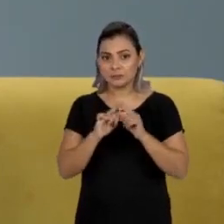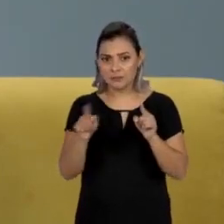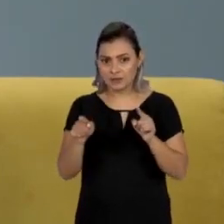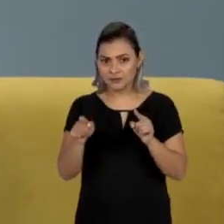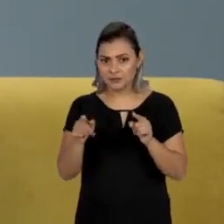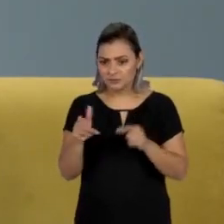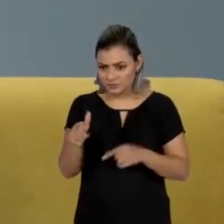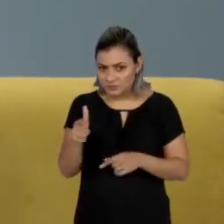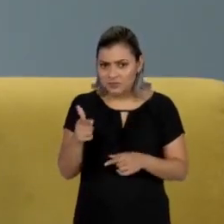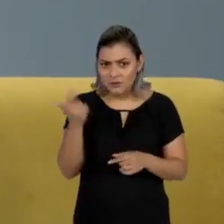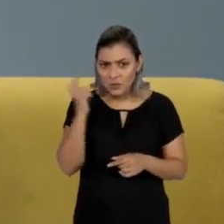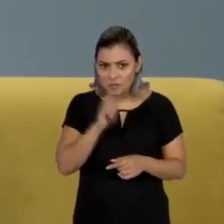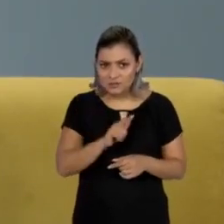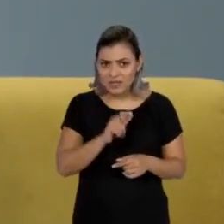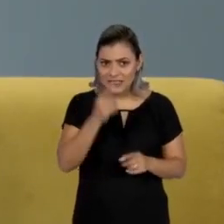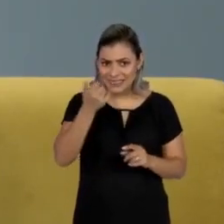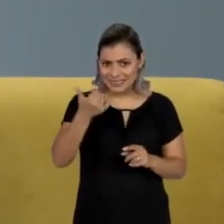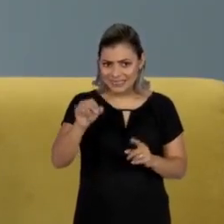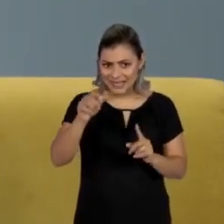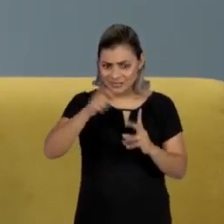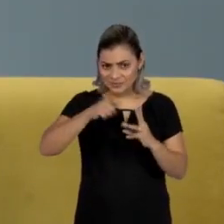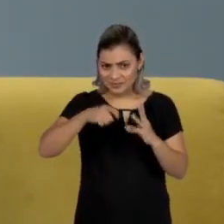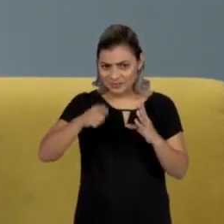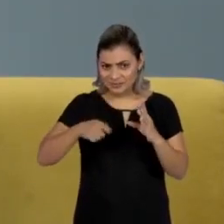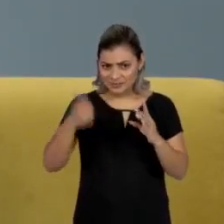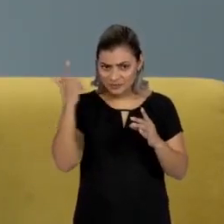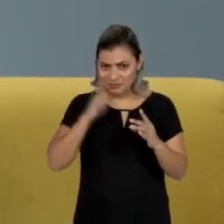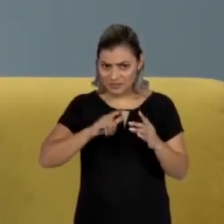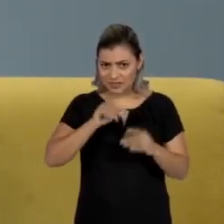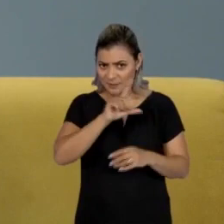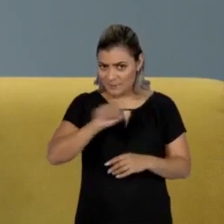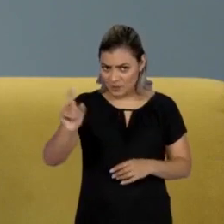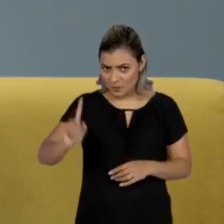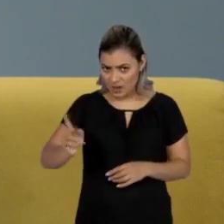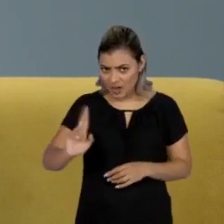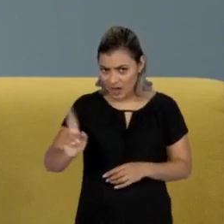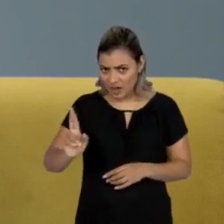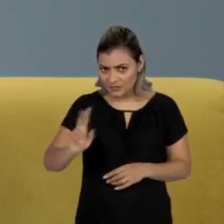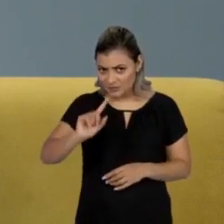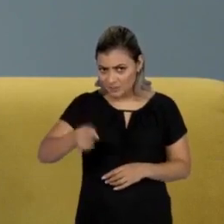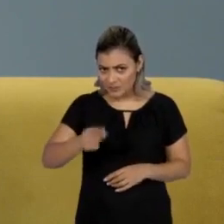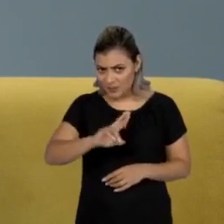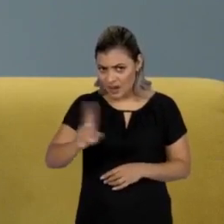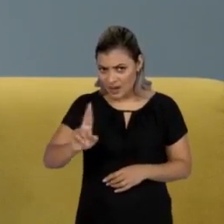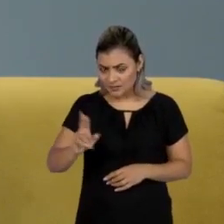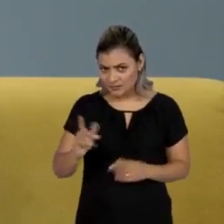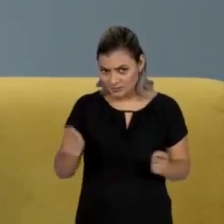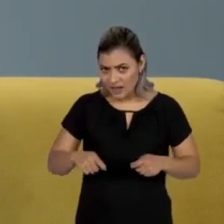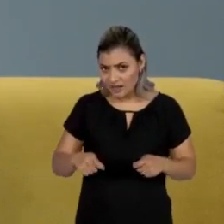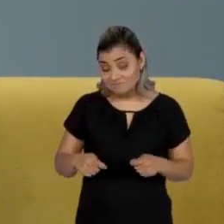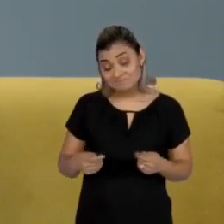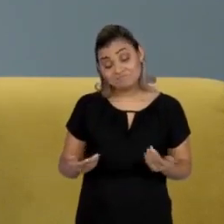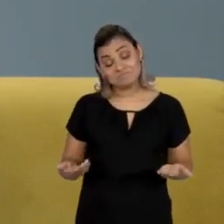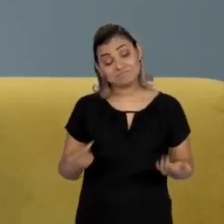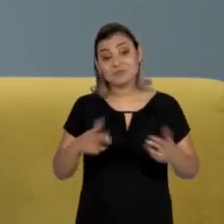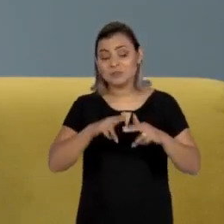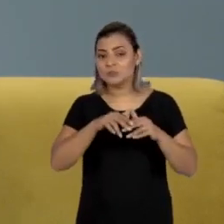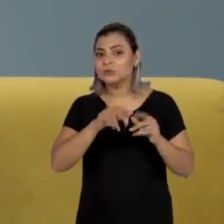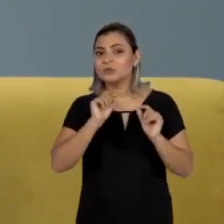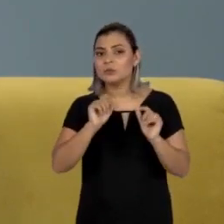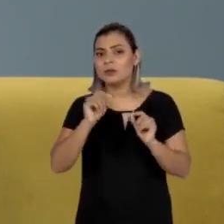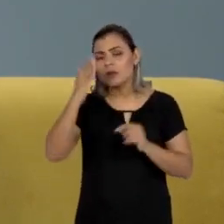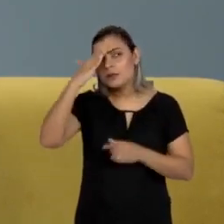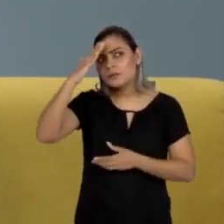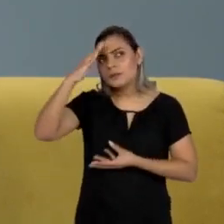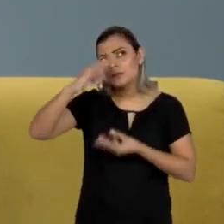vou ganhar R$1.000 por 10 meses para eu entrar num financiamento desse tipo? Então, a gente sempre trabalha nessa perspectiva de entender